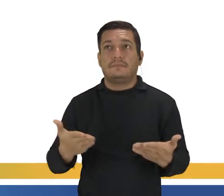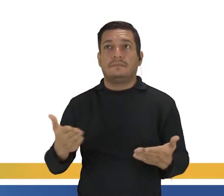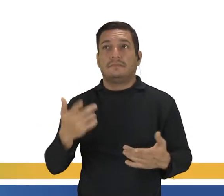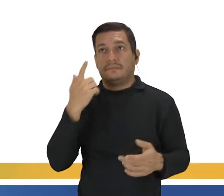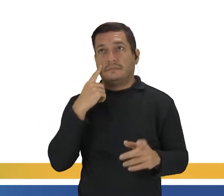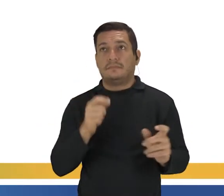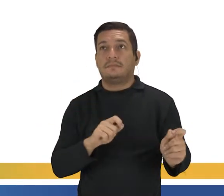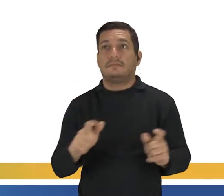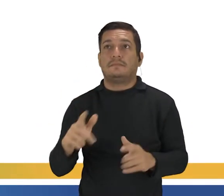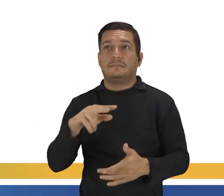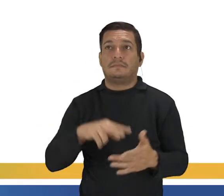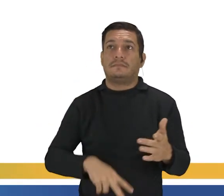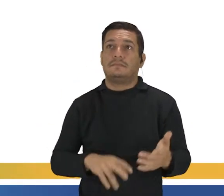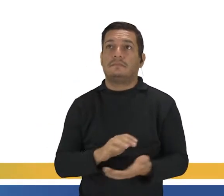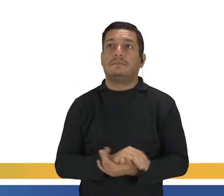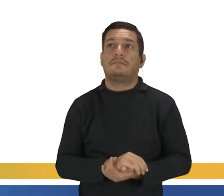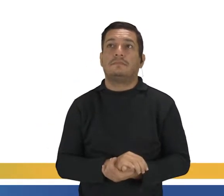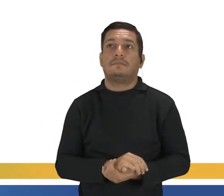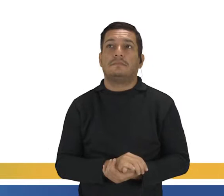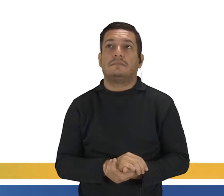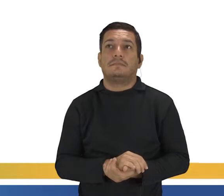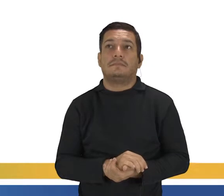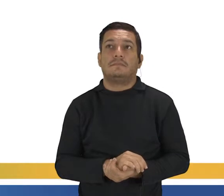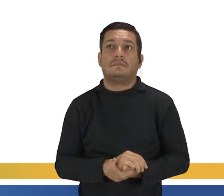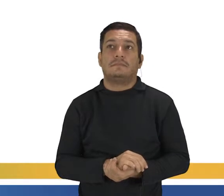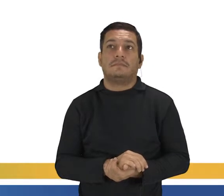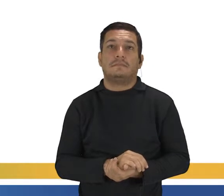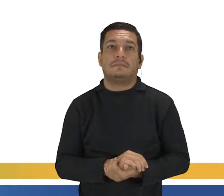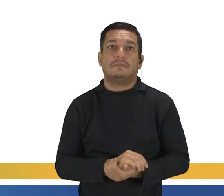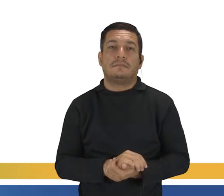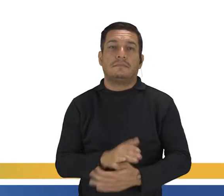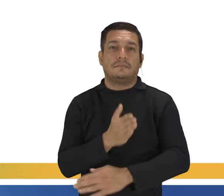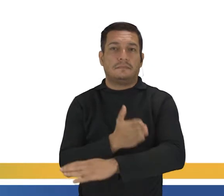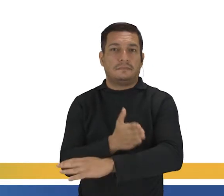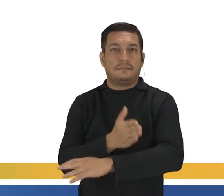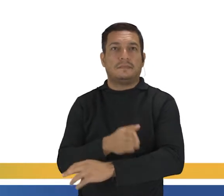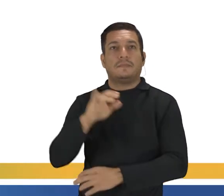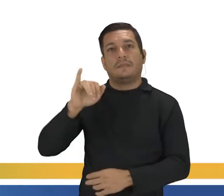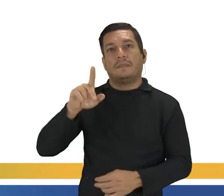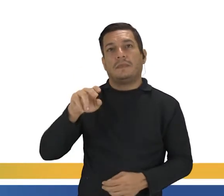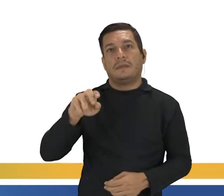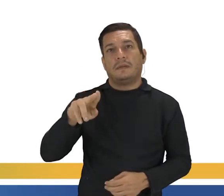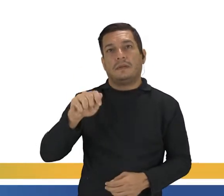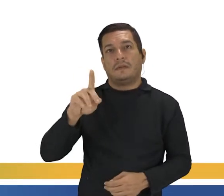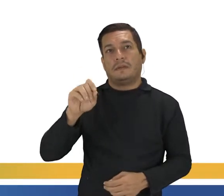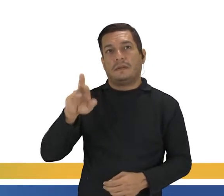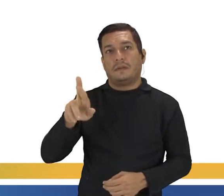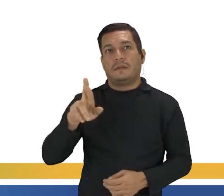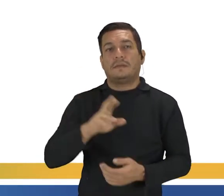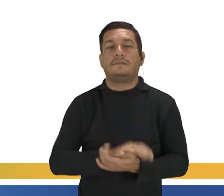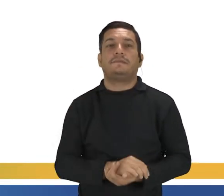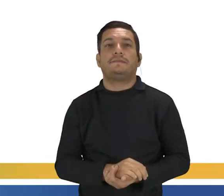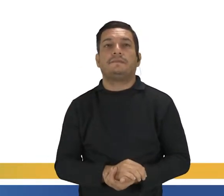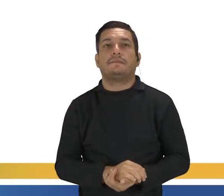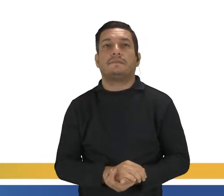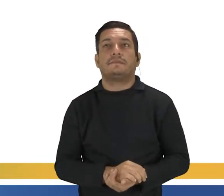acompanha comigo a leitura na tela. A Idade Média, o iluminador, né? A iluminação, Idade